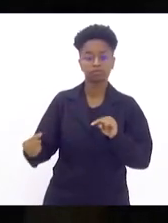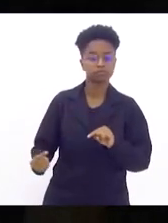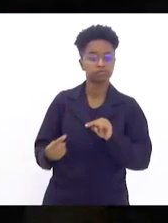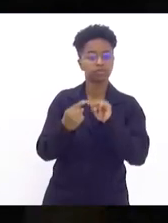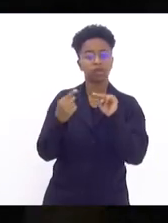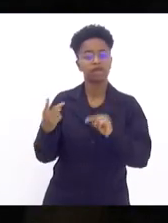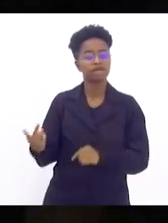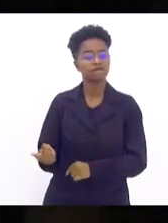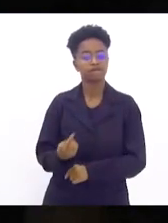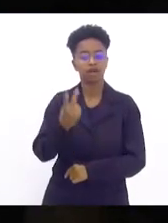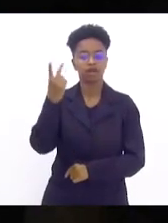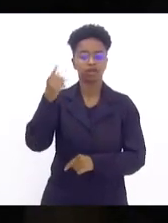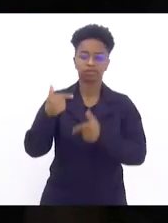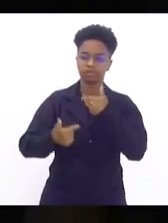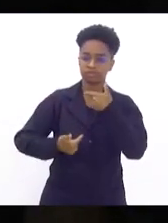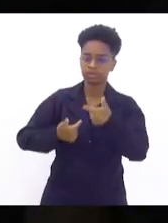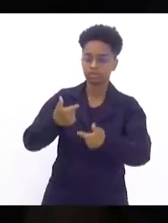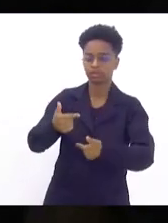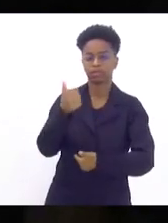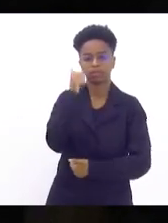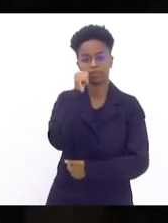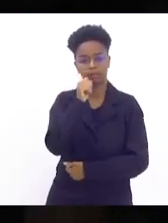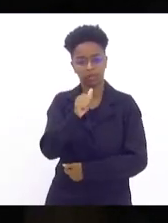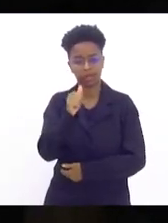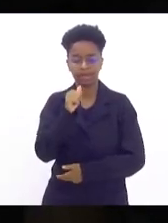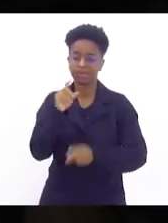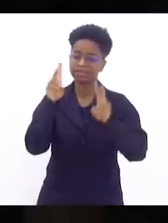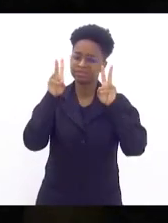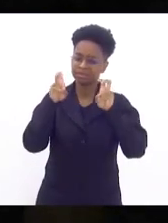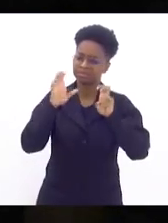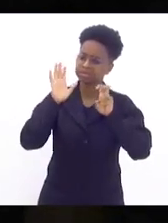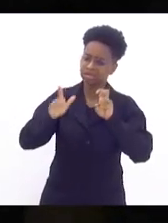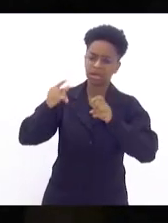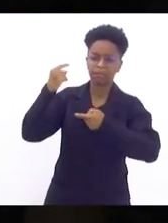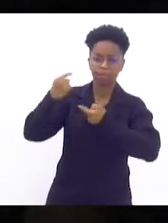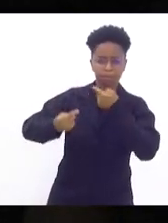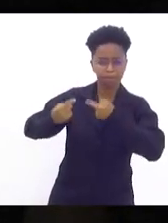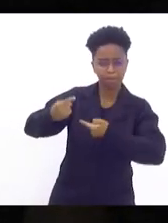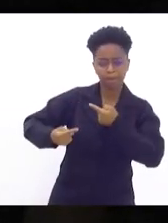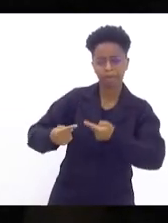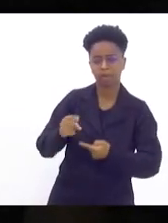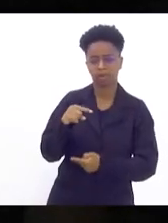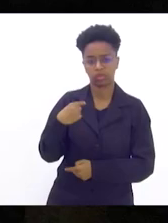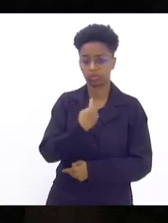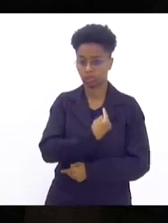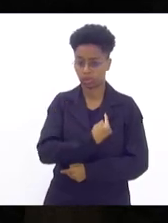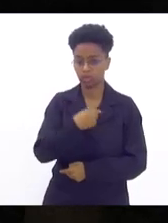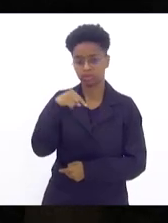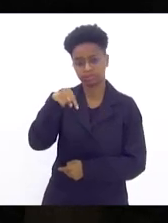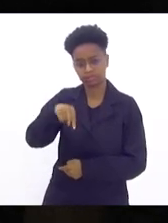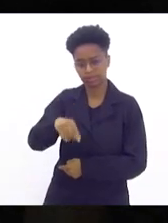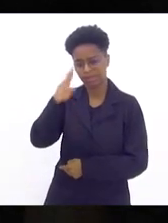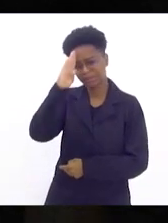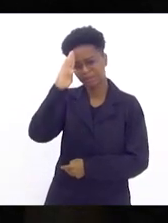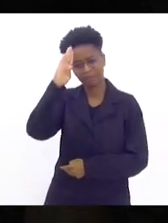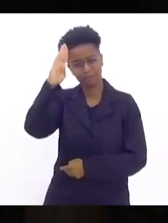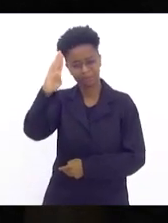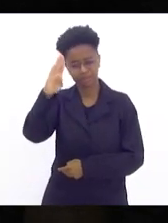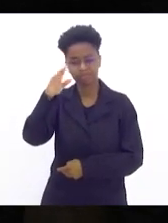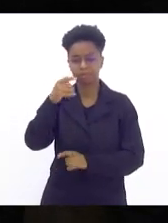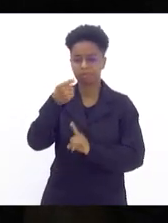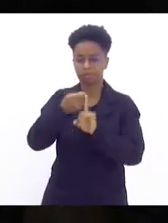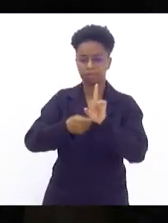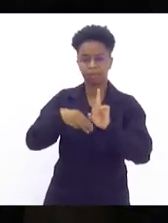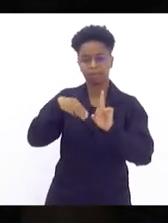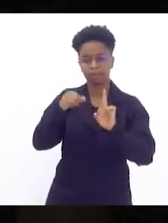valorização do trabalho da mulher tema que muito debatido entre nós parlamentares principalmente no mês